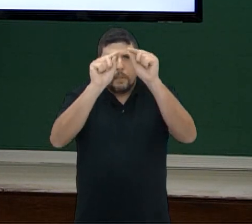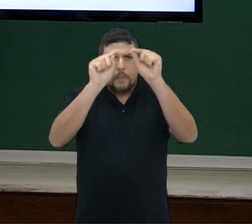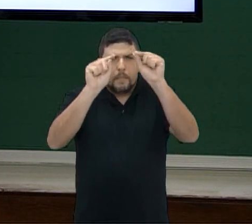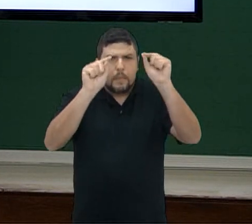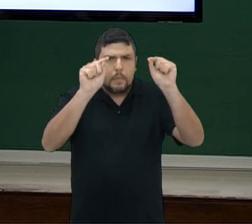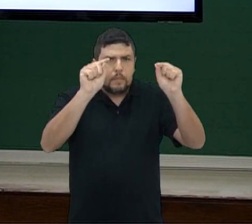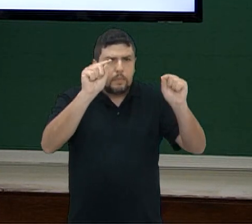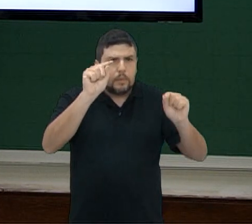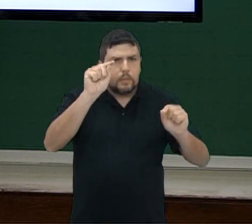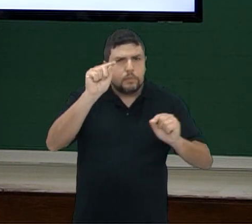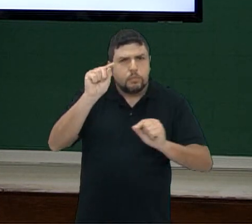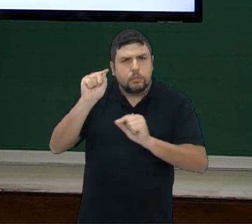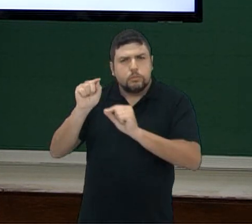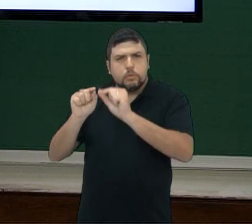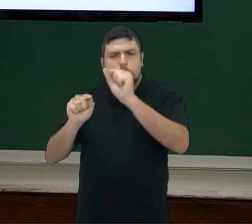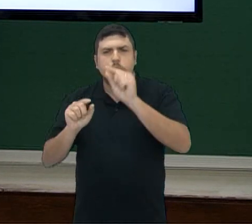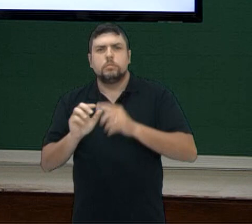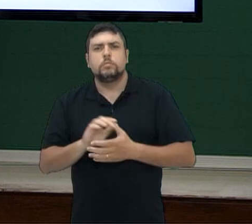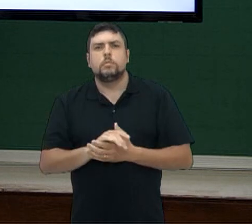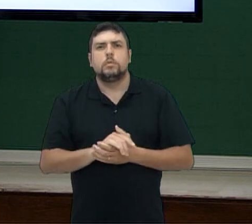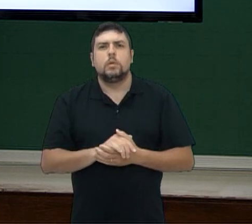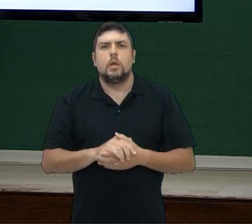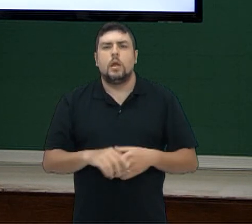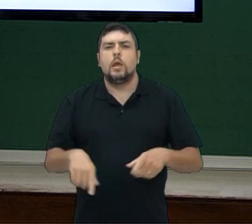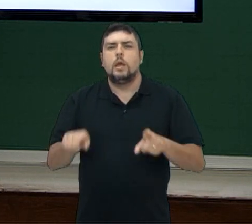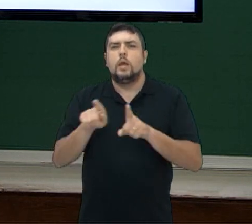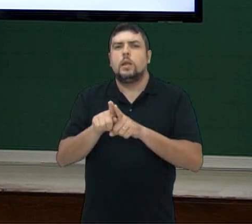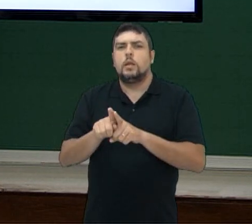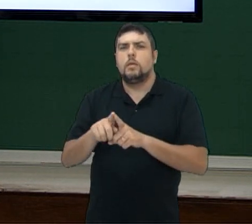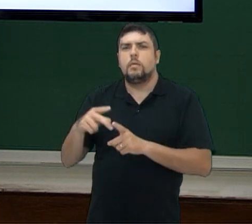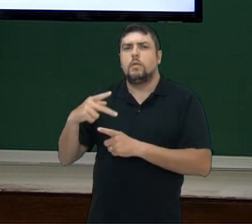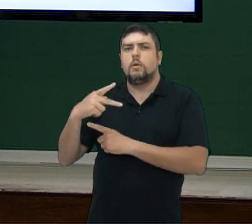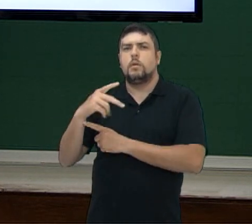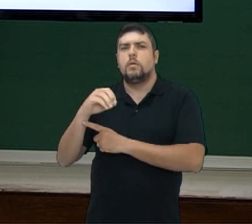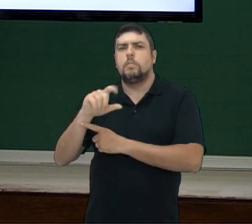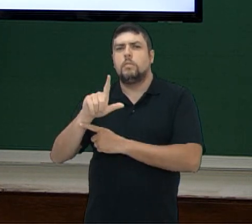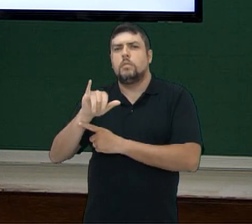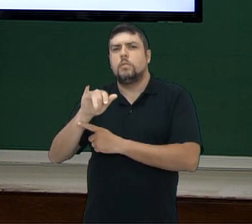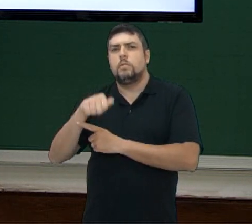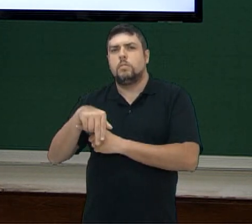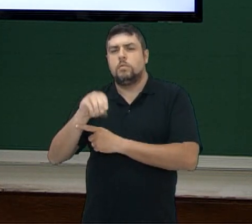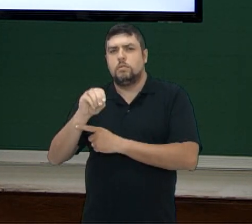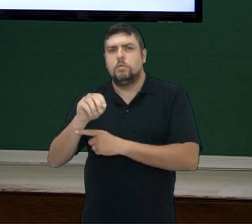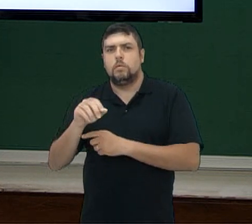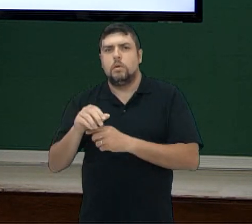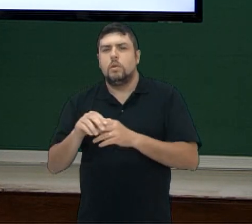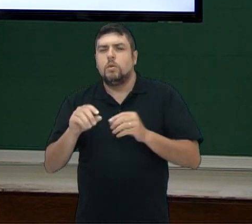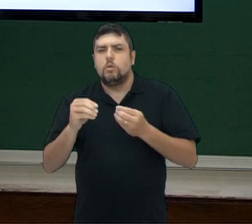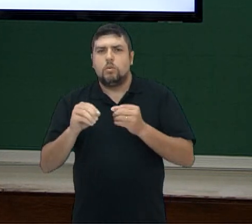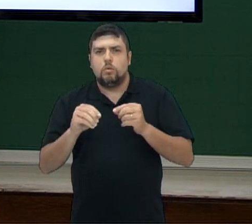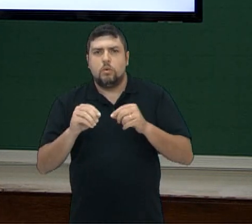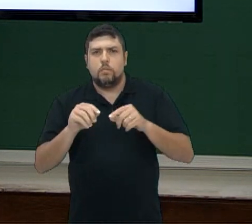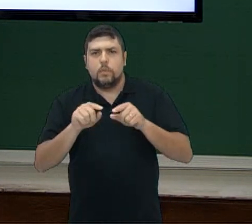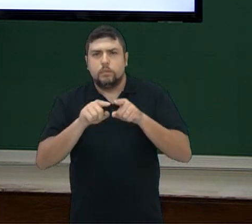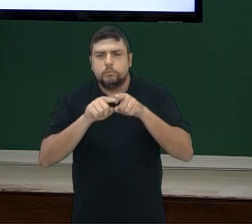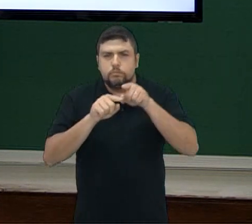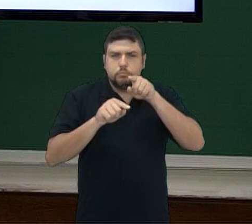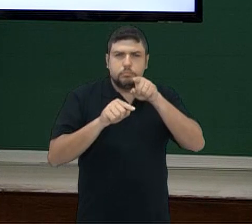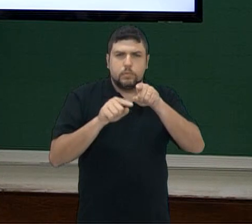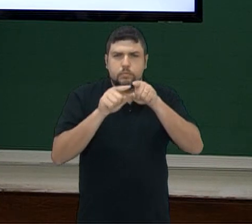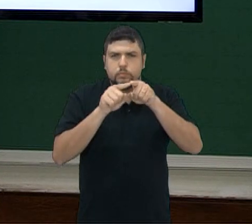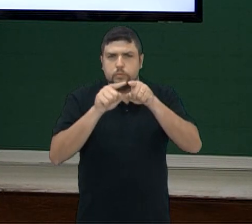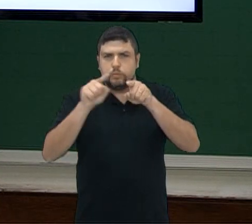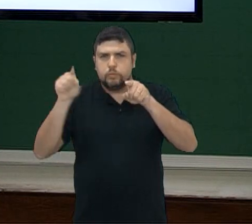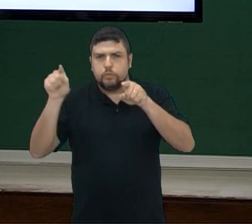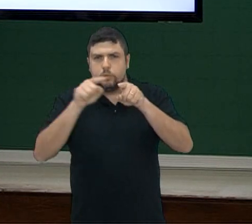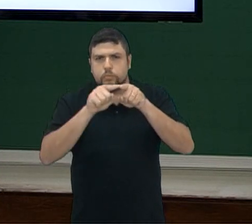os elementos de um polígono regular escrito. Quais são os seus elementos? O centro, o ângulo central,